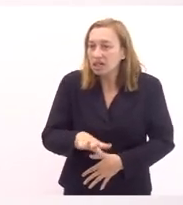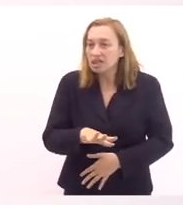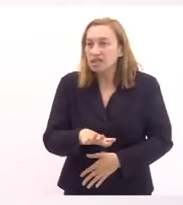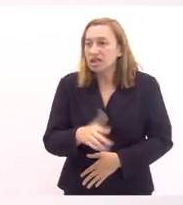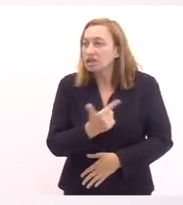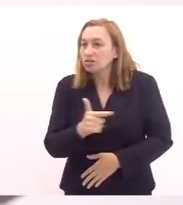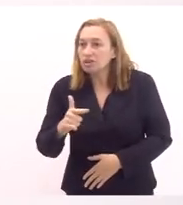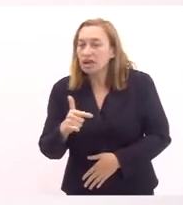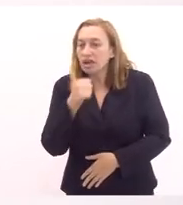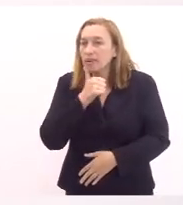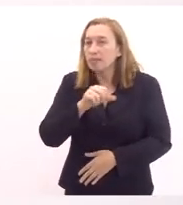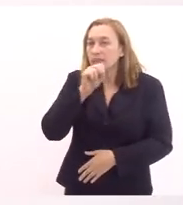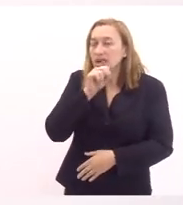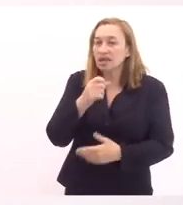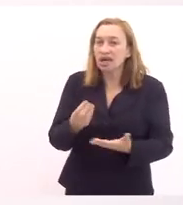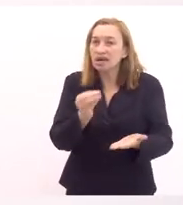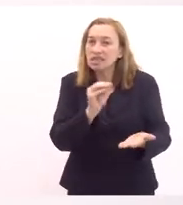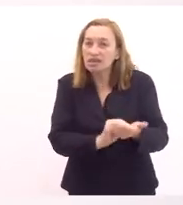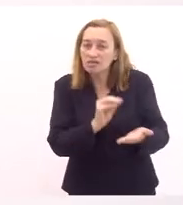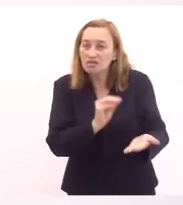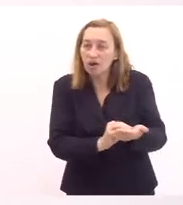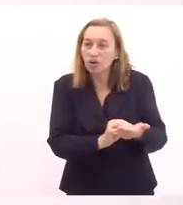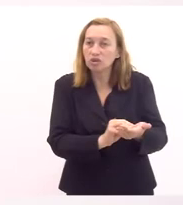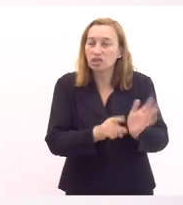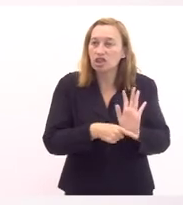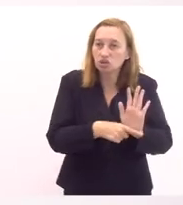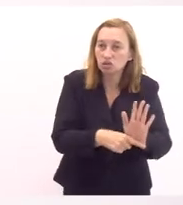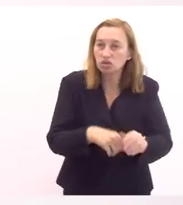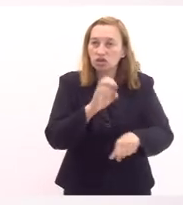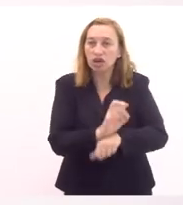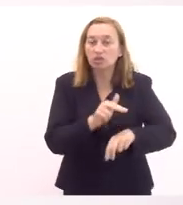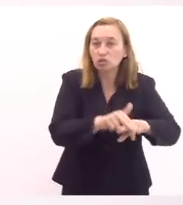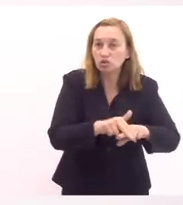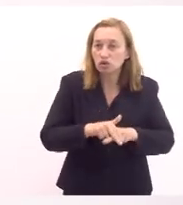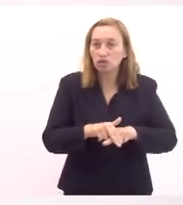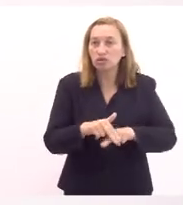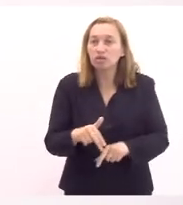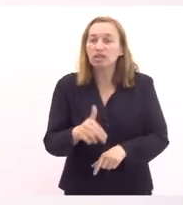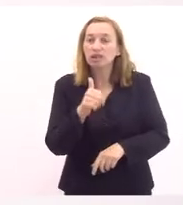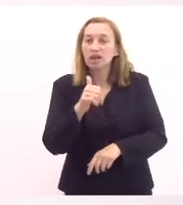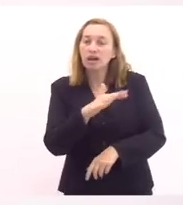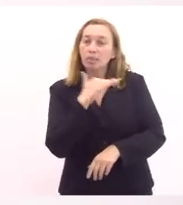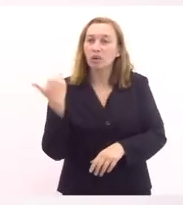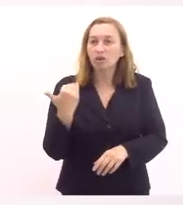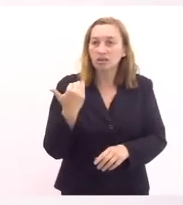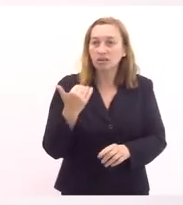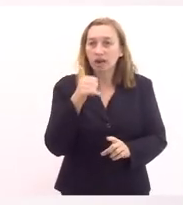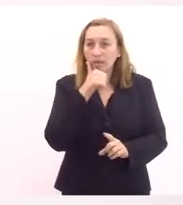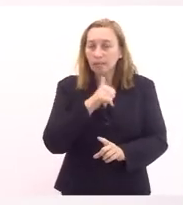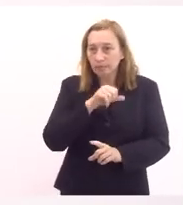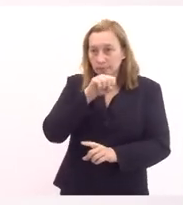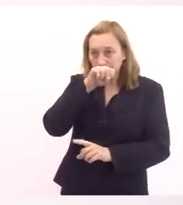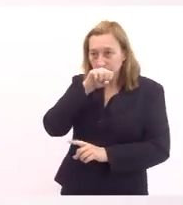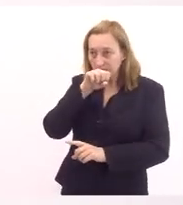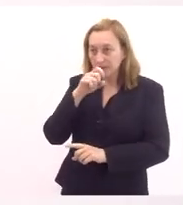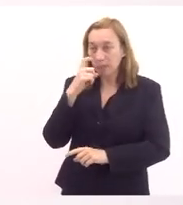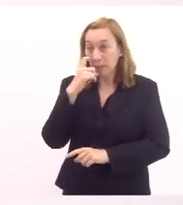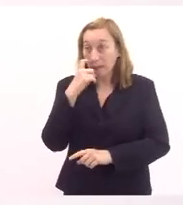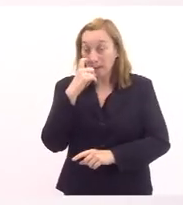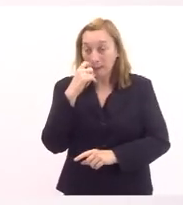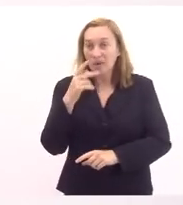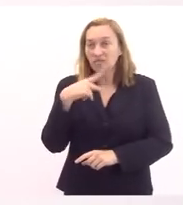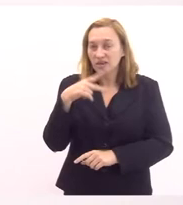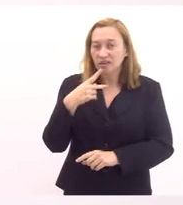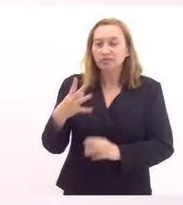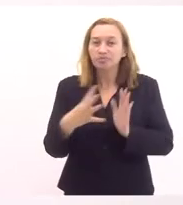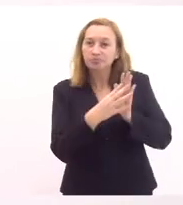né dessa presença inexistente do estado muito se dá por conta da morte materna evitável eu queria falar com vocês hoje sobre